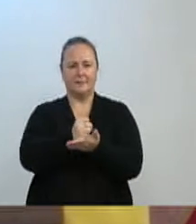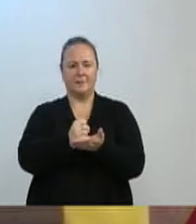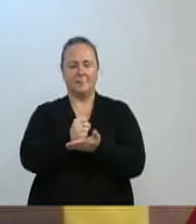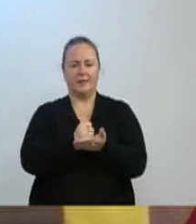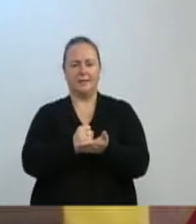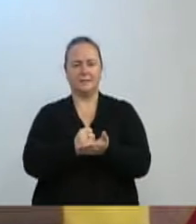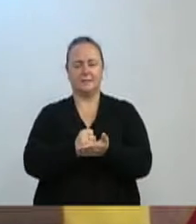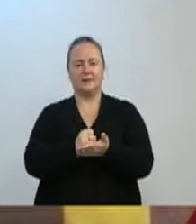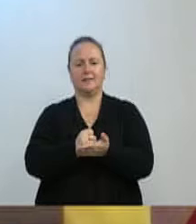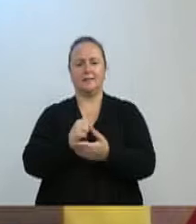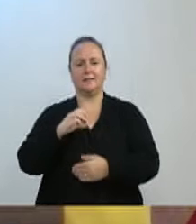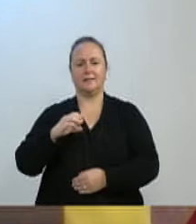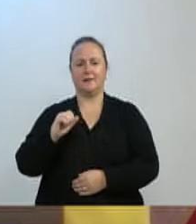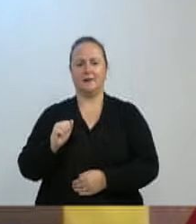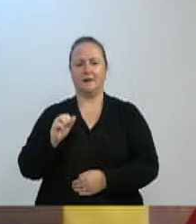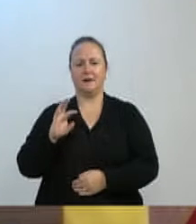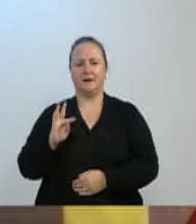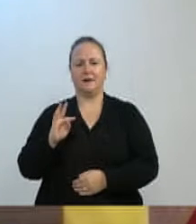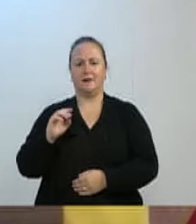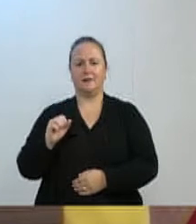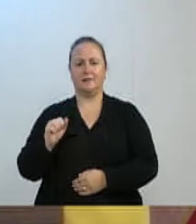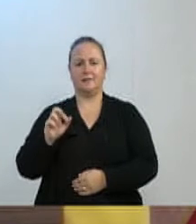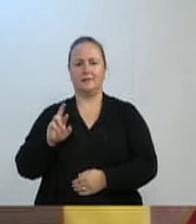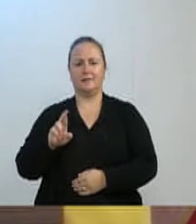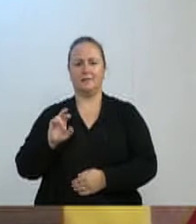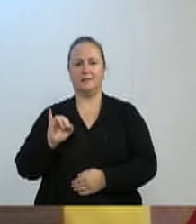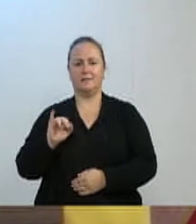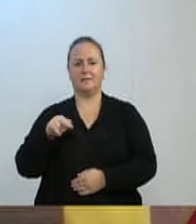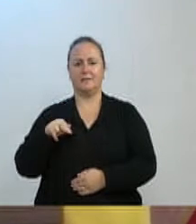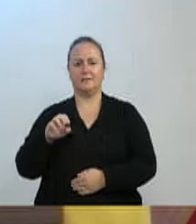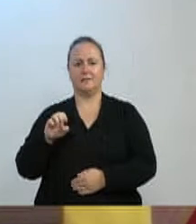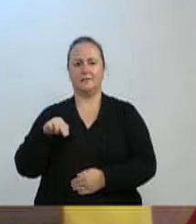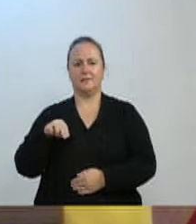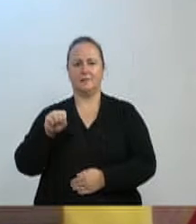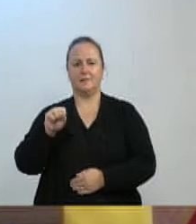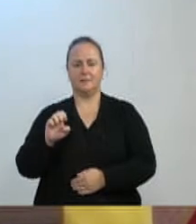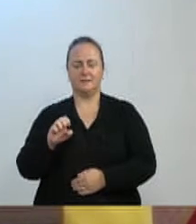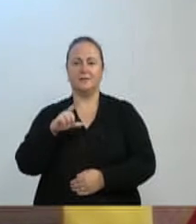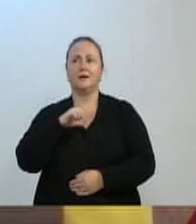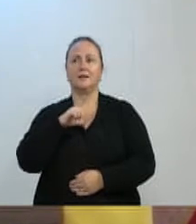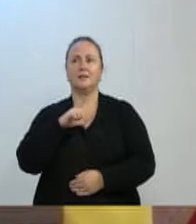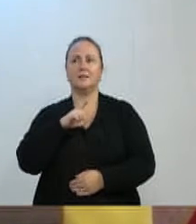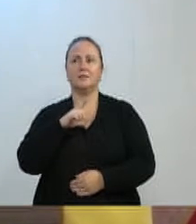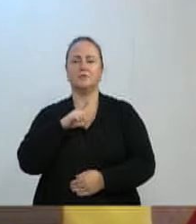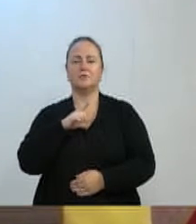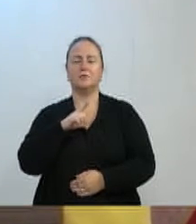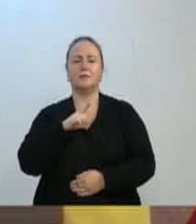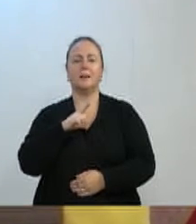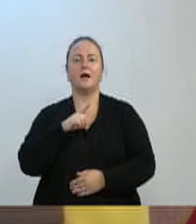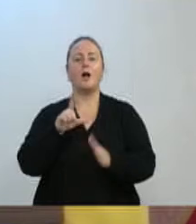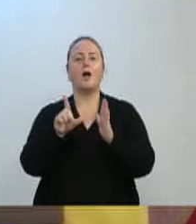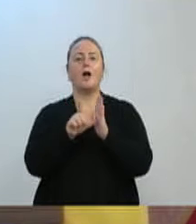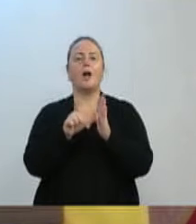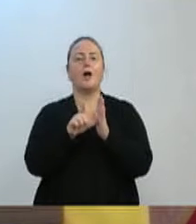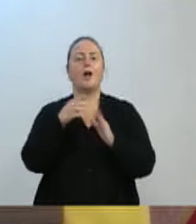15, ali existia uma confeitaria Reimann, e